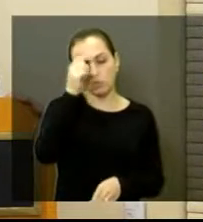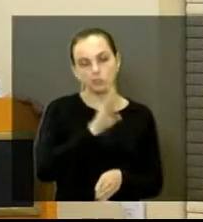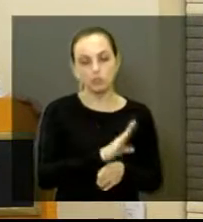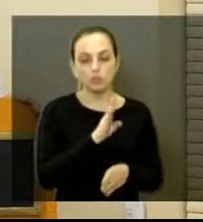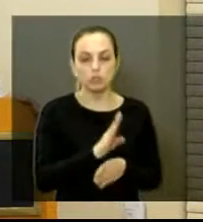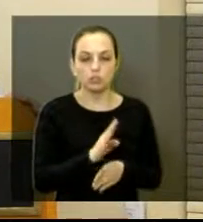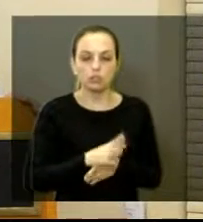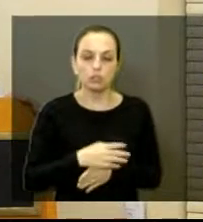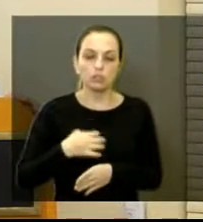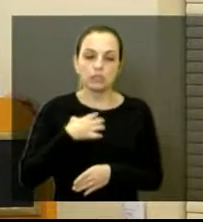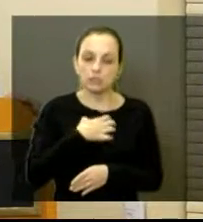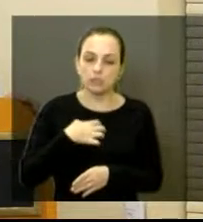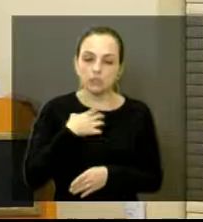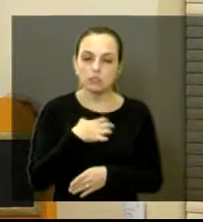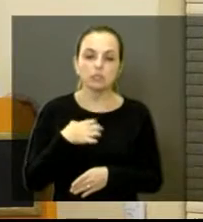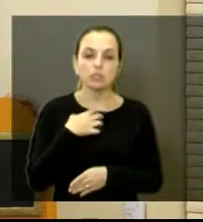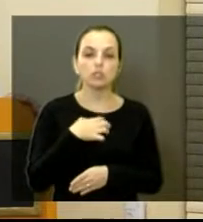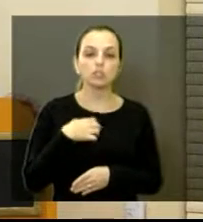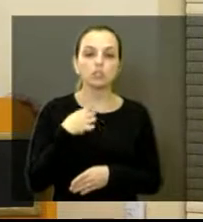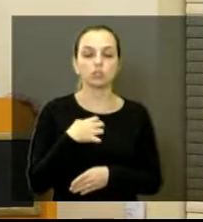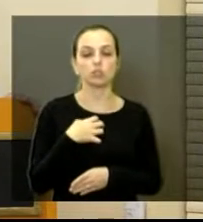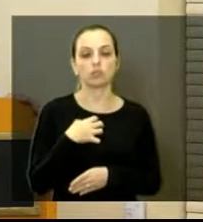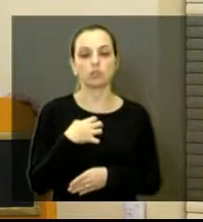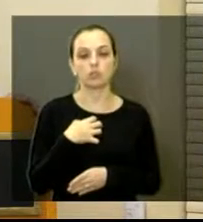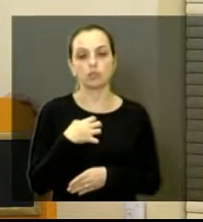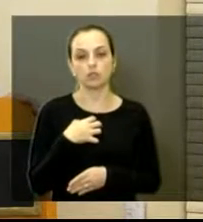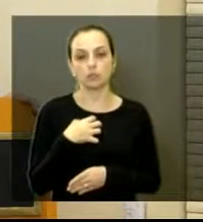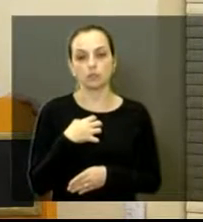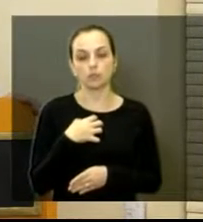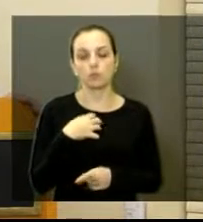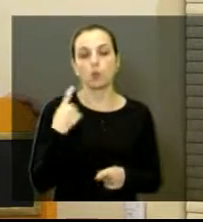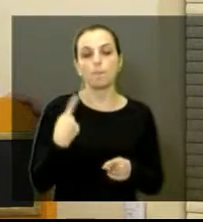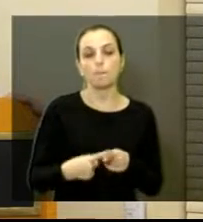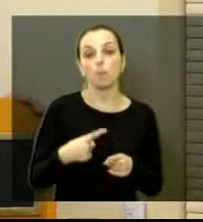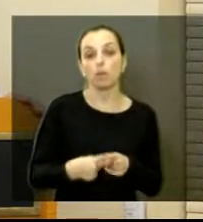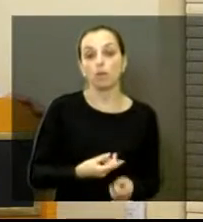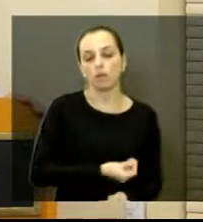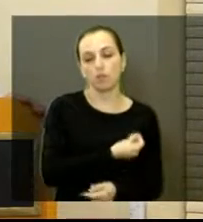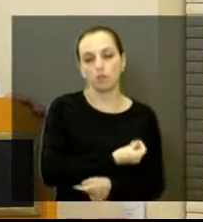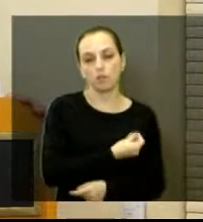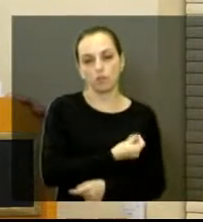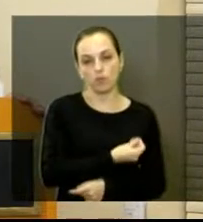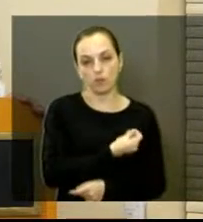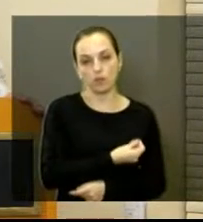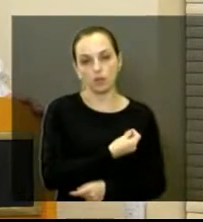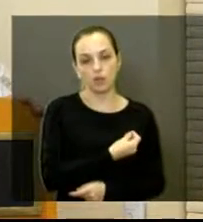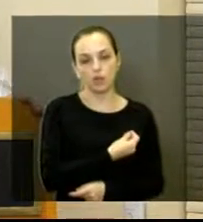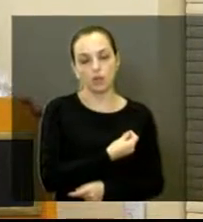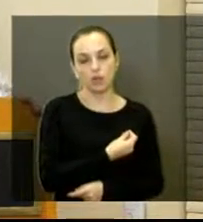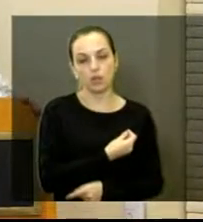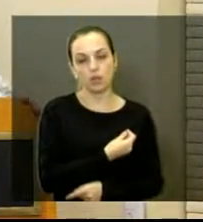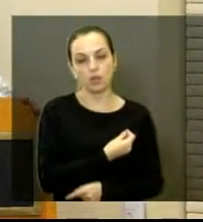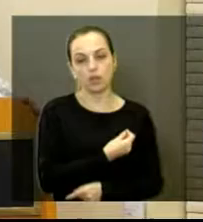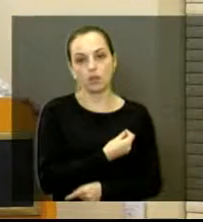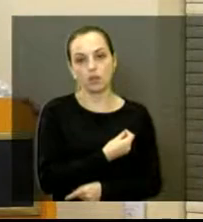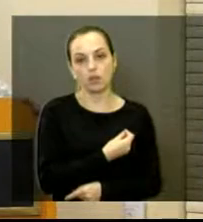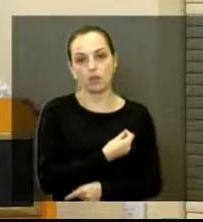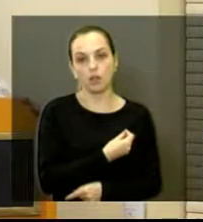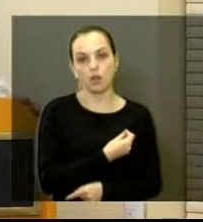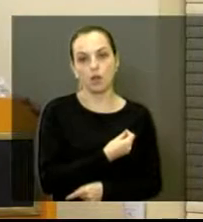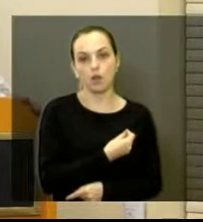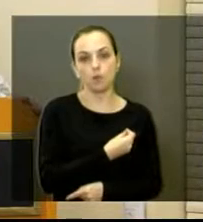pessoas sentirem qual é o sentido da vida, qual é o papel